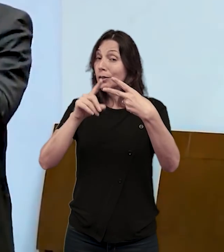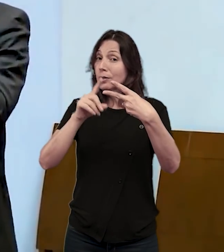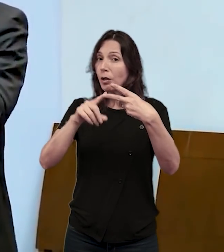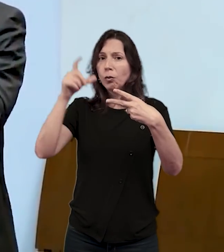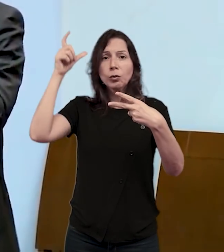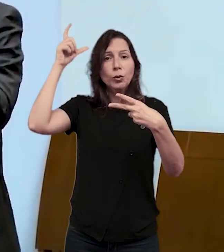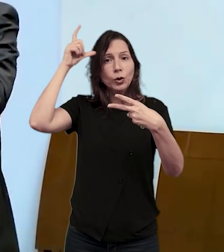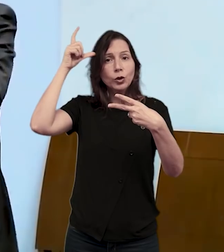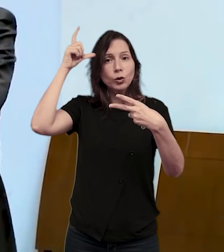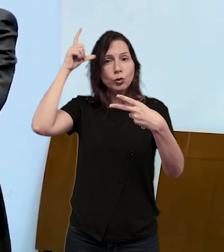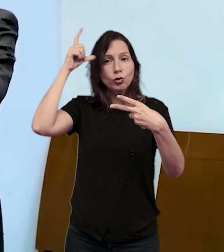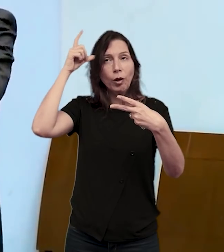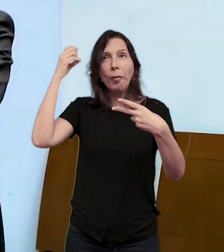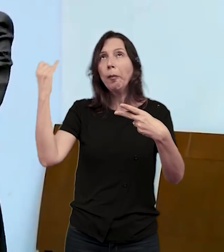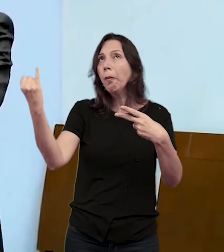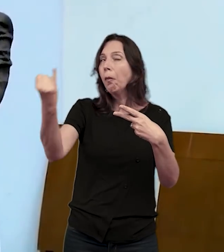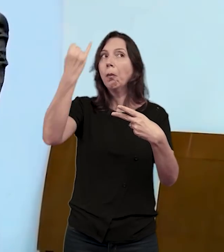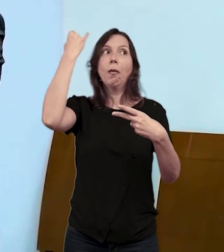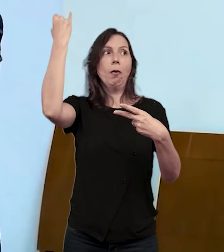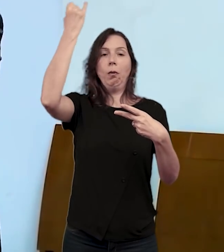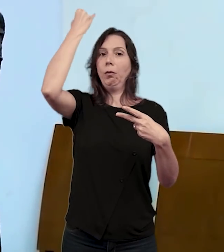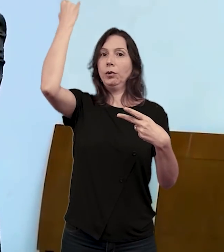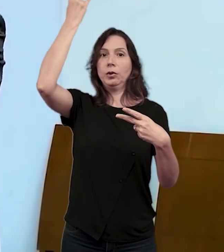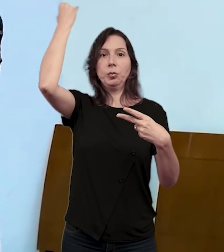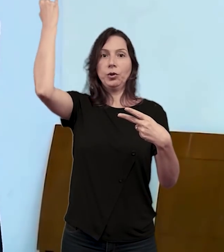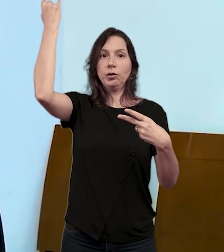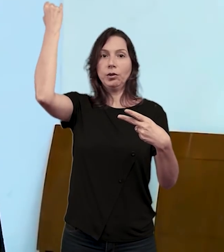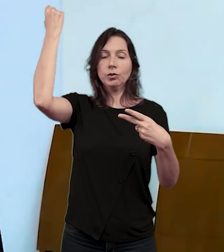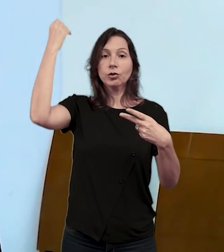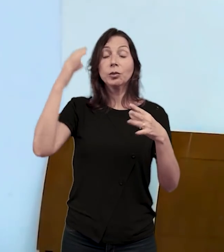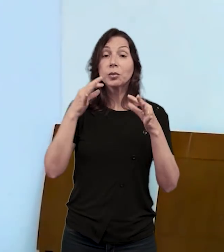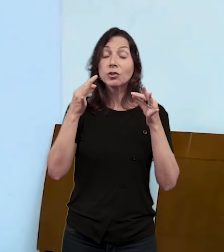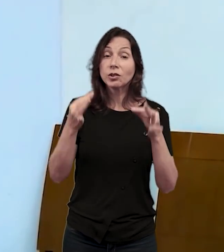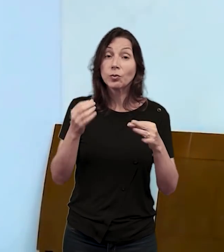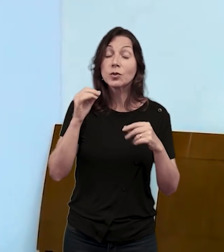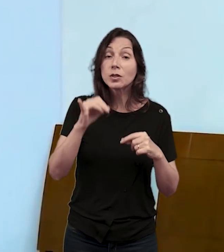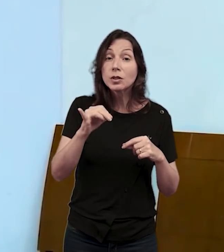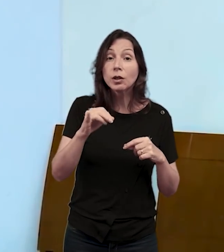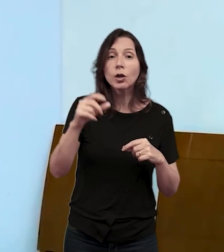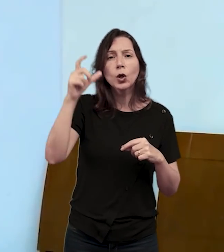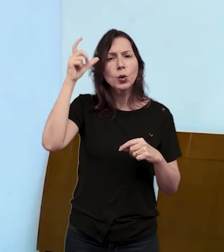Preste bem atenção. Ainda que o diabo esbofeteie a sua cara,